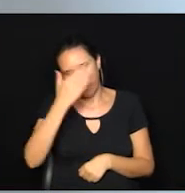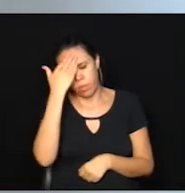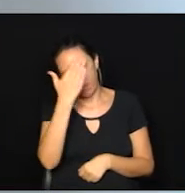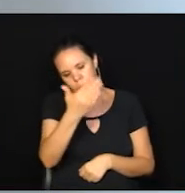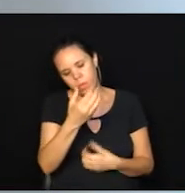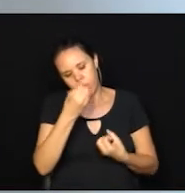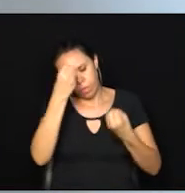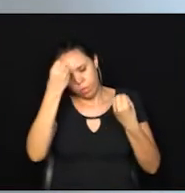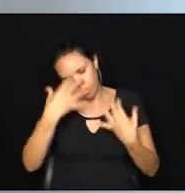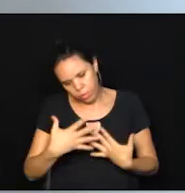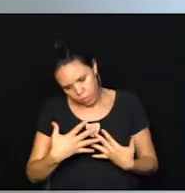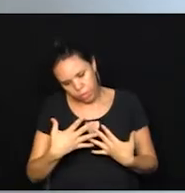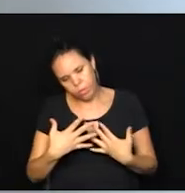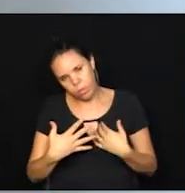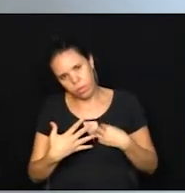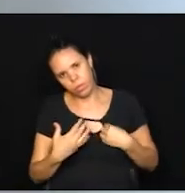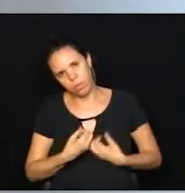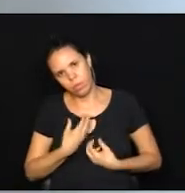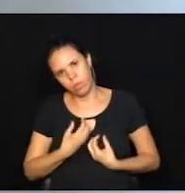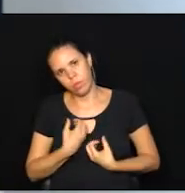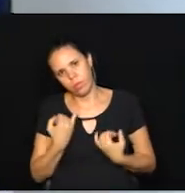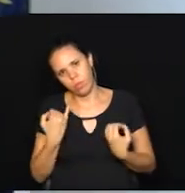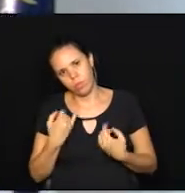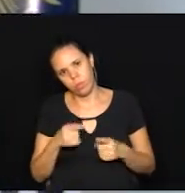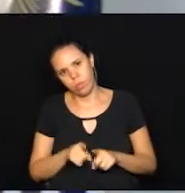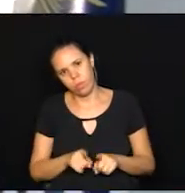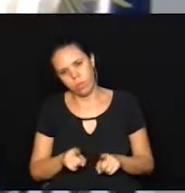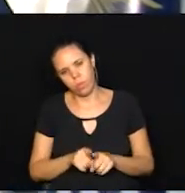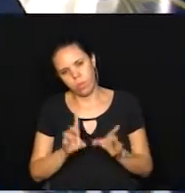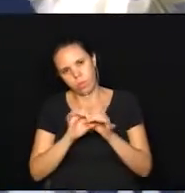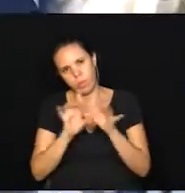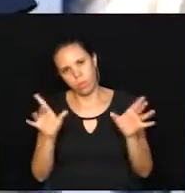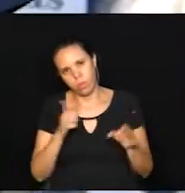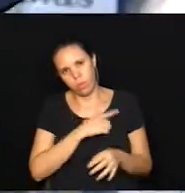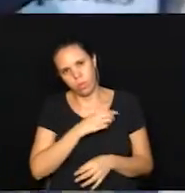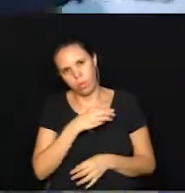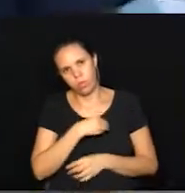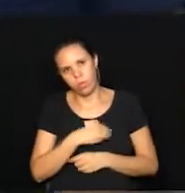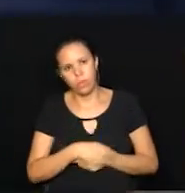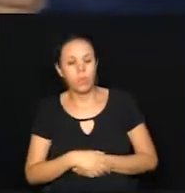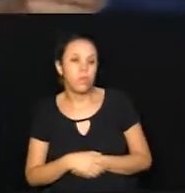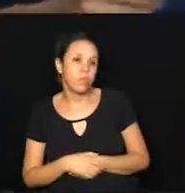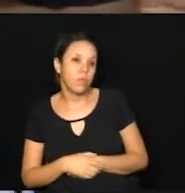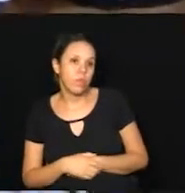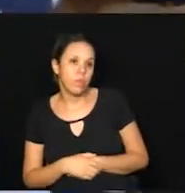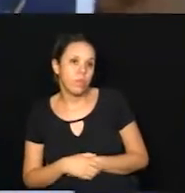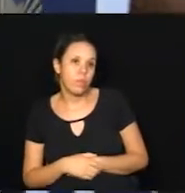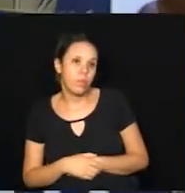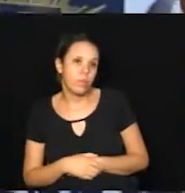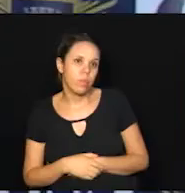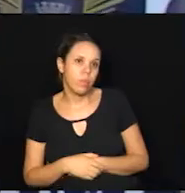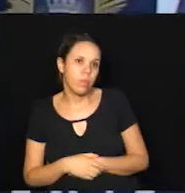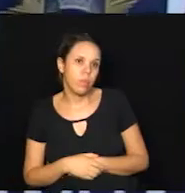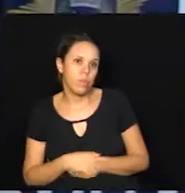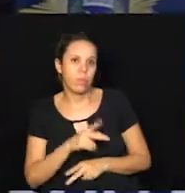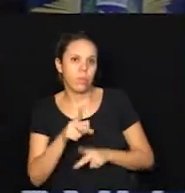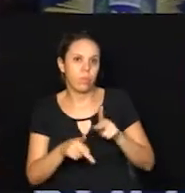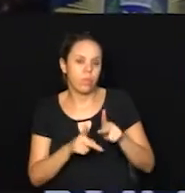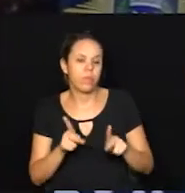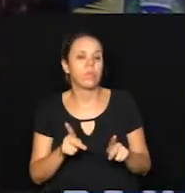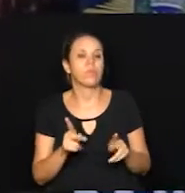pelas explicações, pelas informações. Disponha da Guarda Municipal. Olha só, o toque de recolher